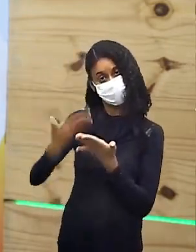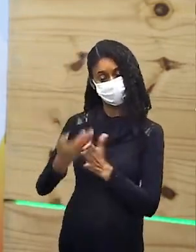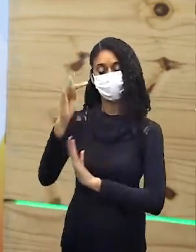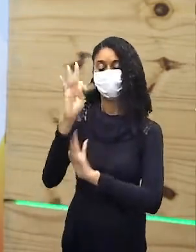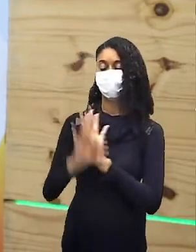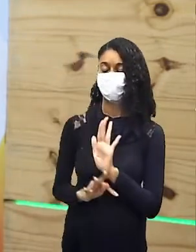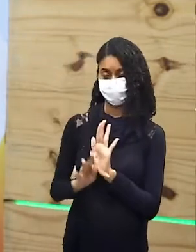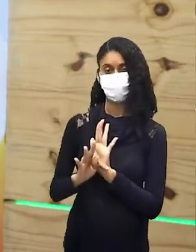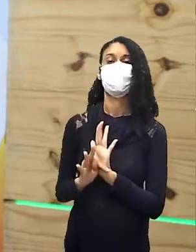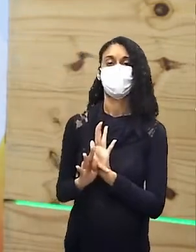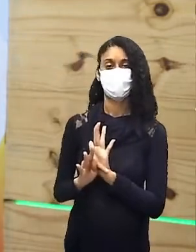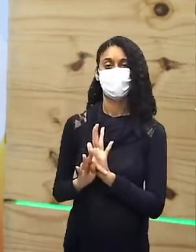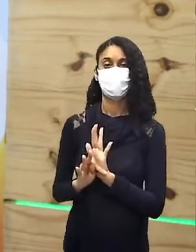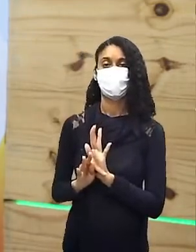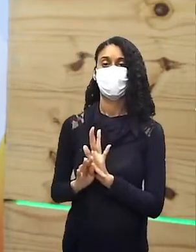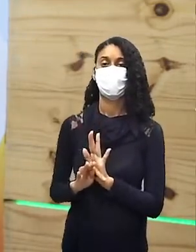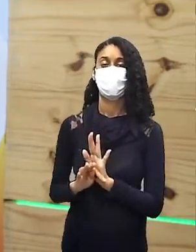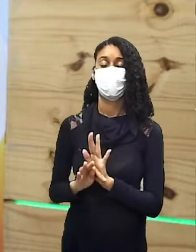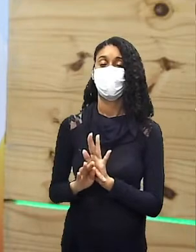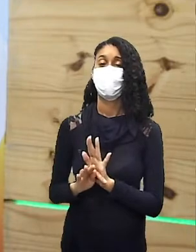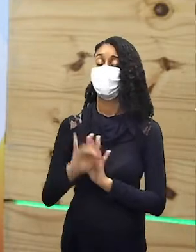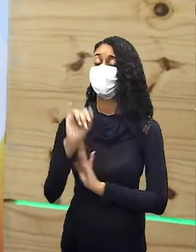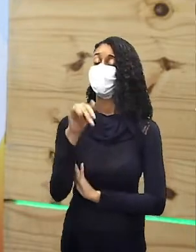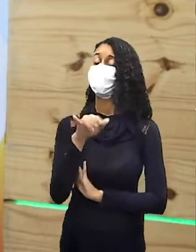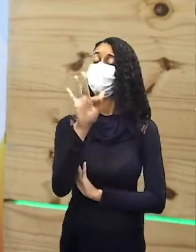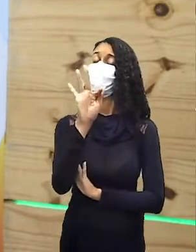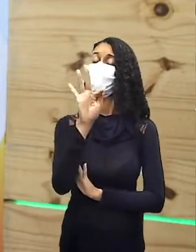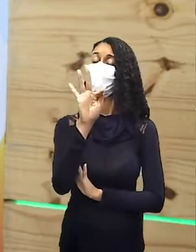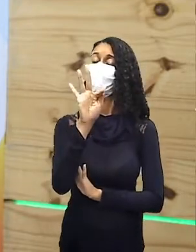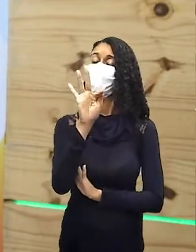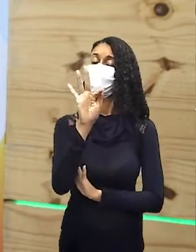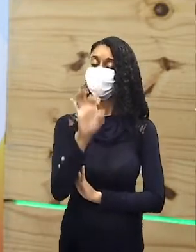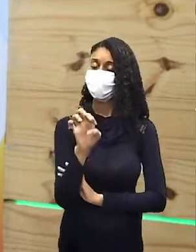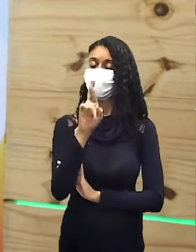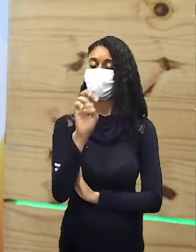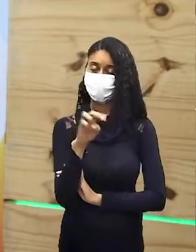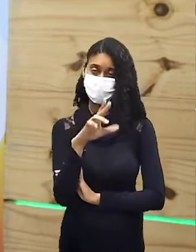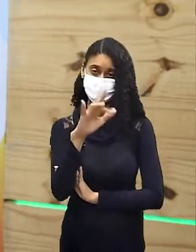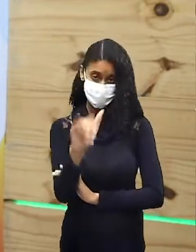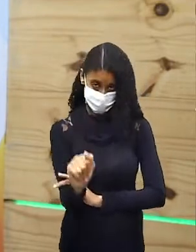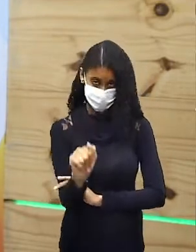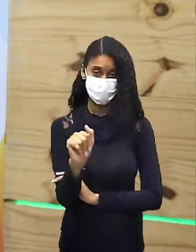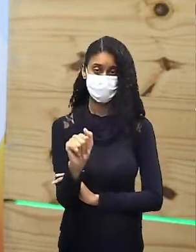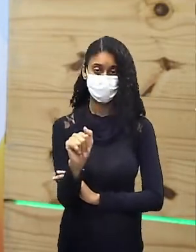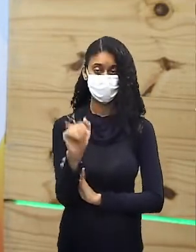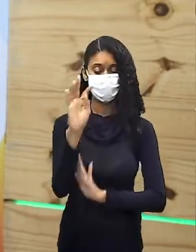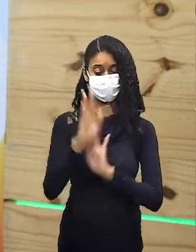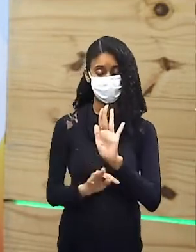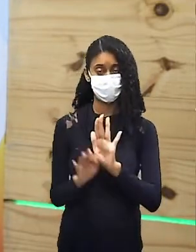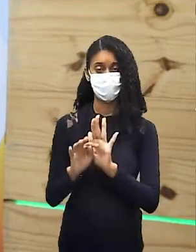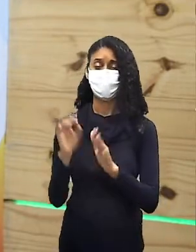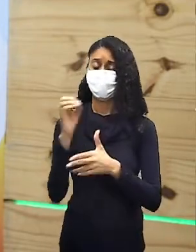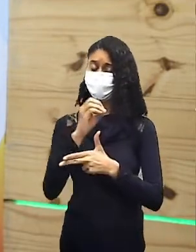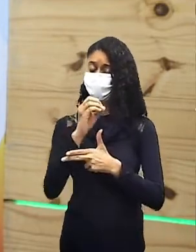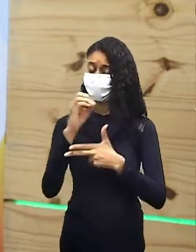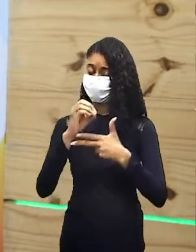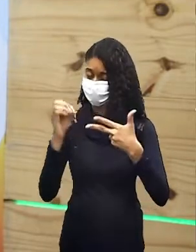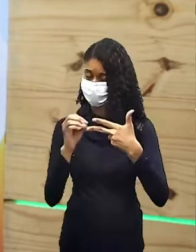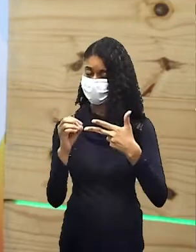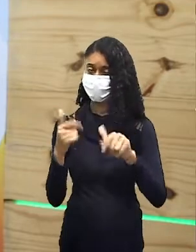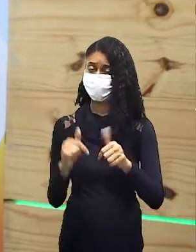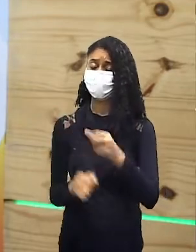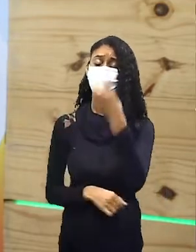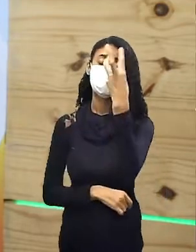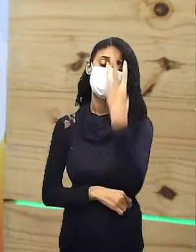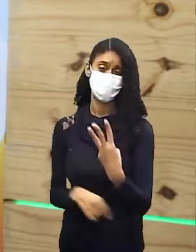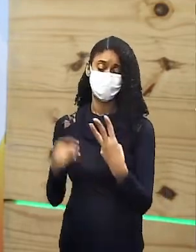interpretação de texto e inferência textual. O Enem trabalha com os três. Os três. Quer que